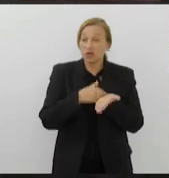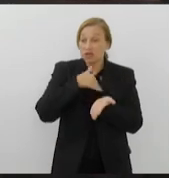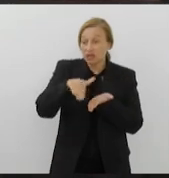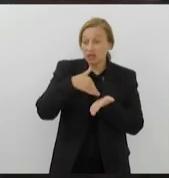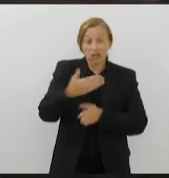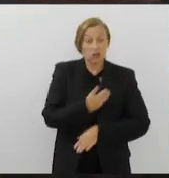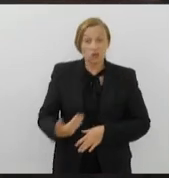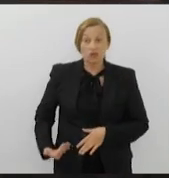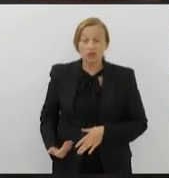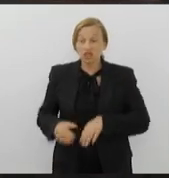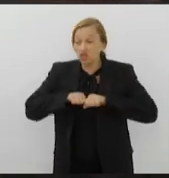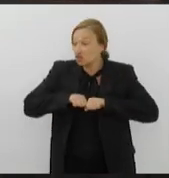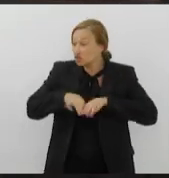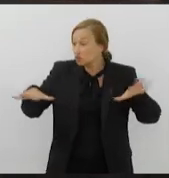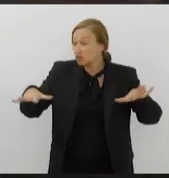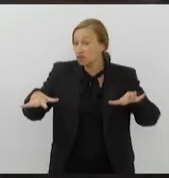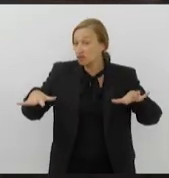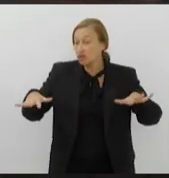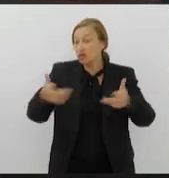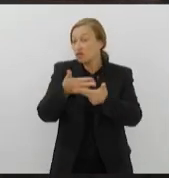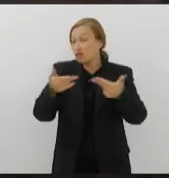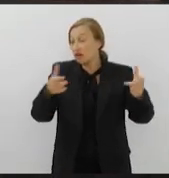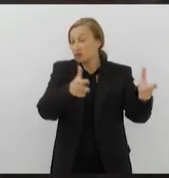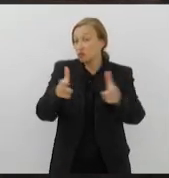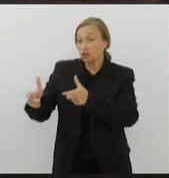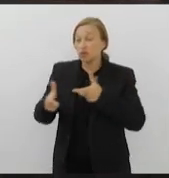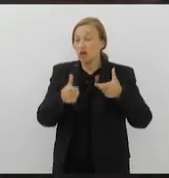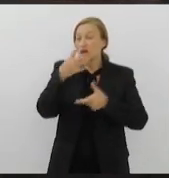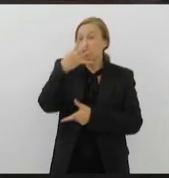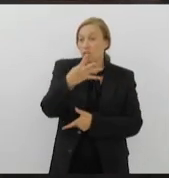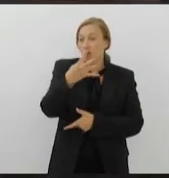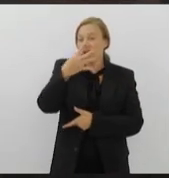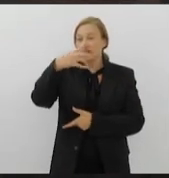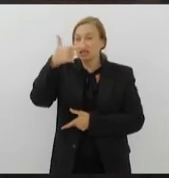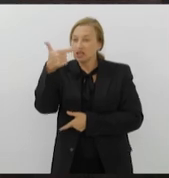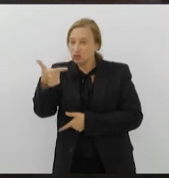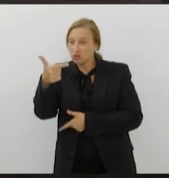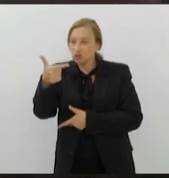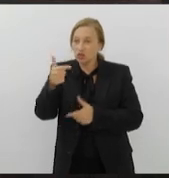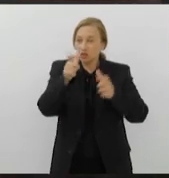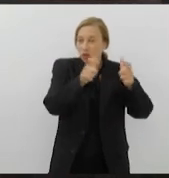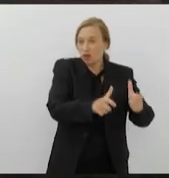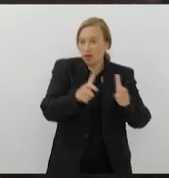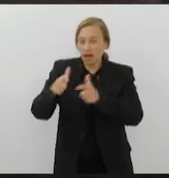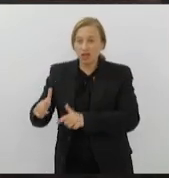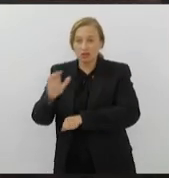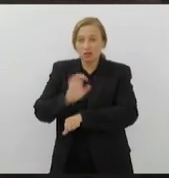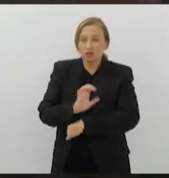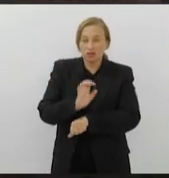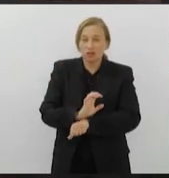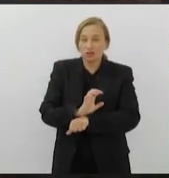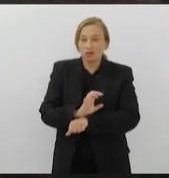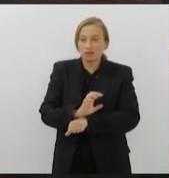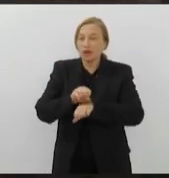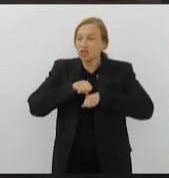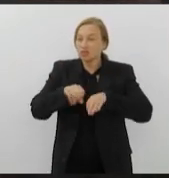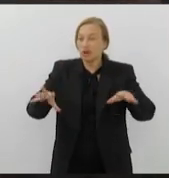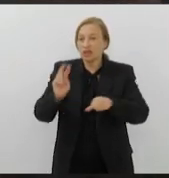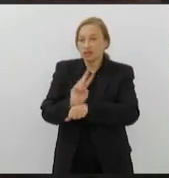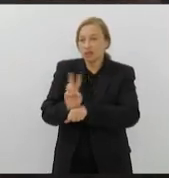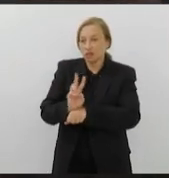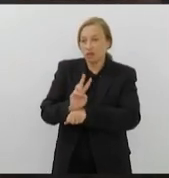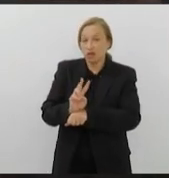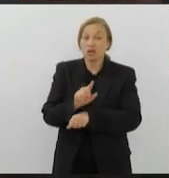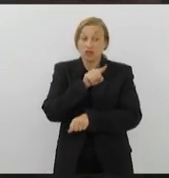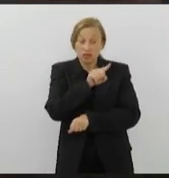governo, a gente expandiu de 13 bases para 42 bases no Estado até a presente data, para tentar levar segurança à população. E você tem,